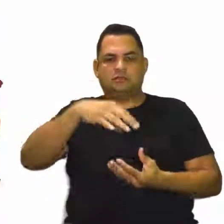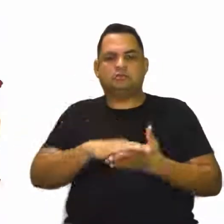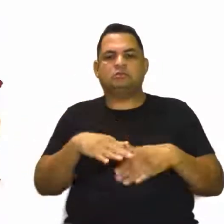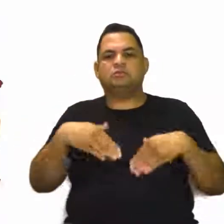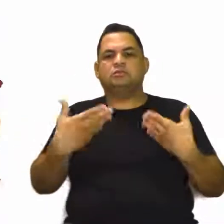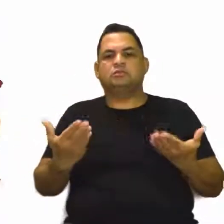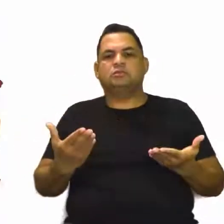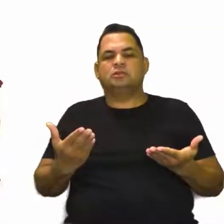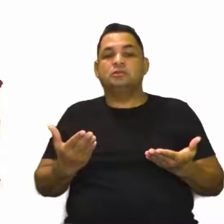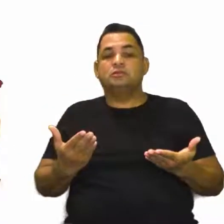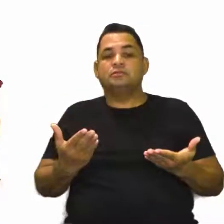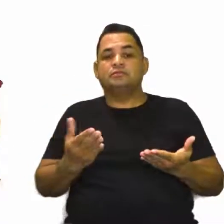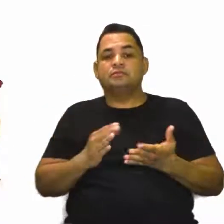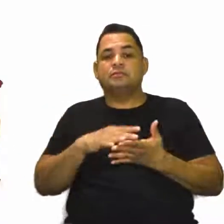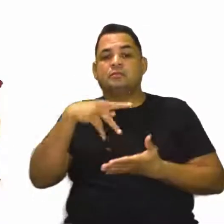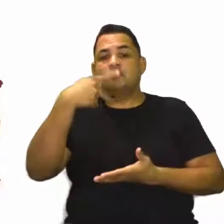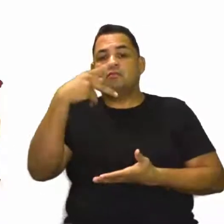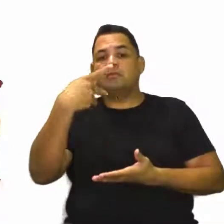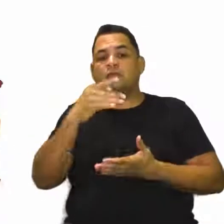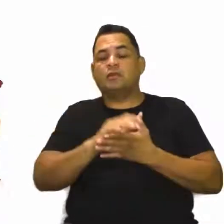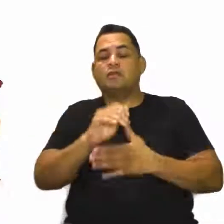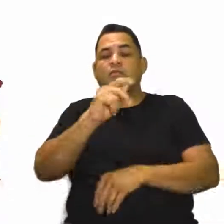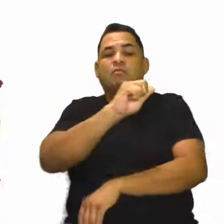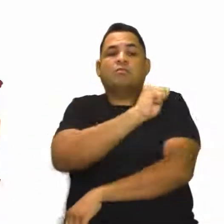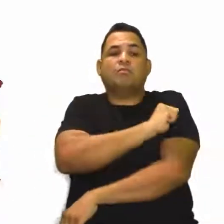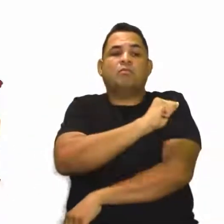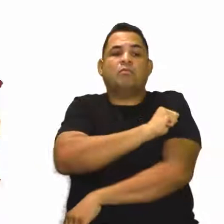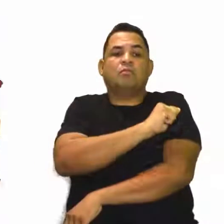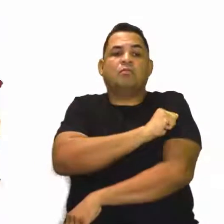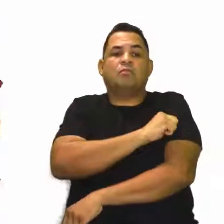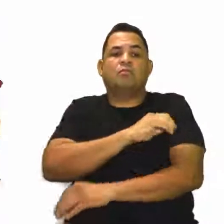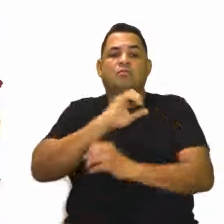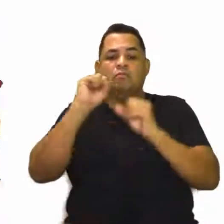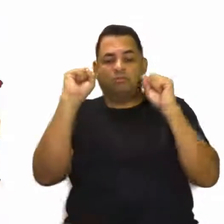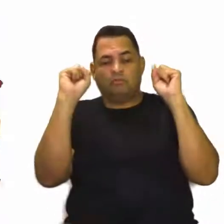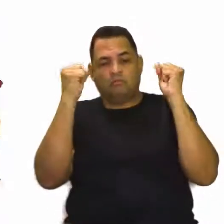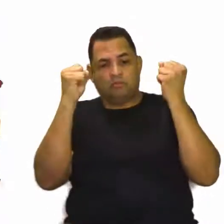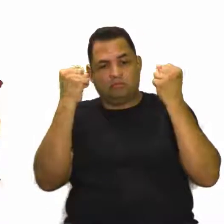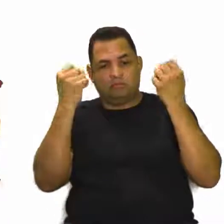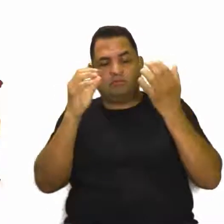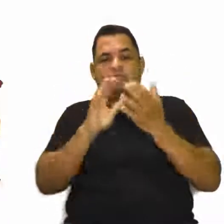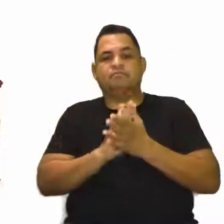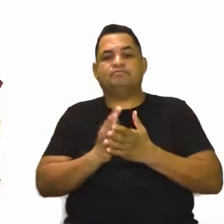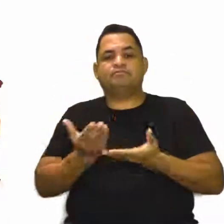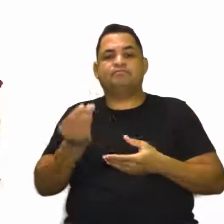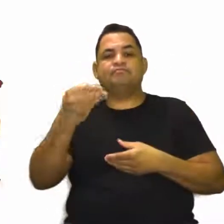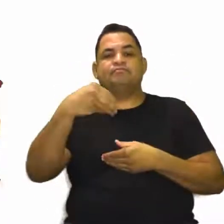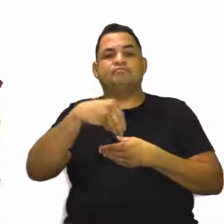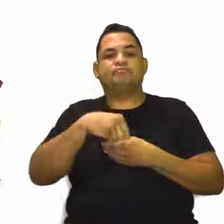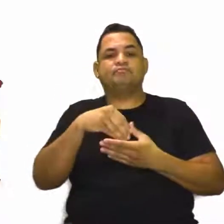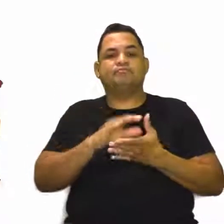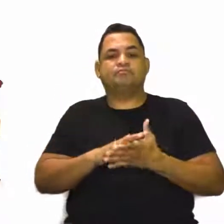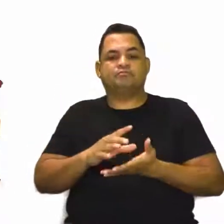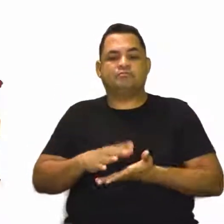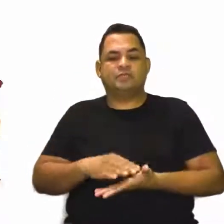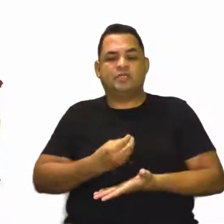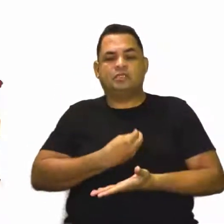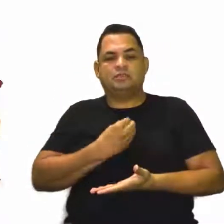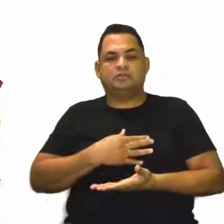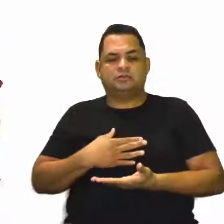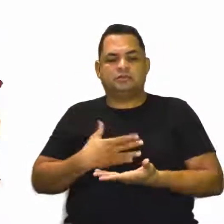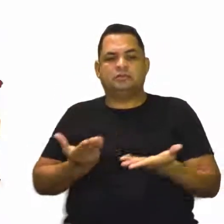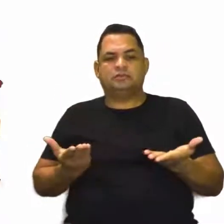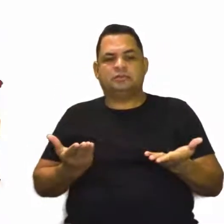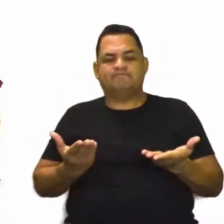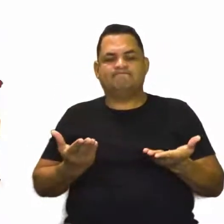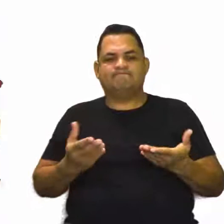Então, é dizer o que para o estudante, né? Que a atividade física, ela está presente na nossa vida de diversas